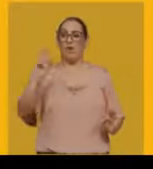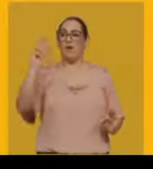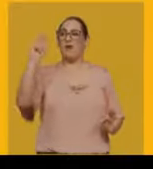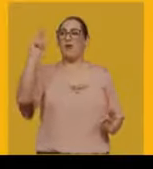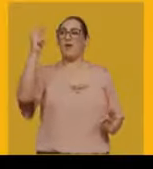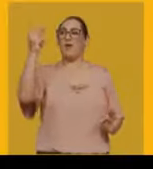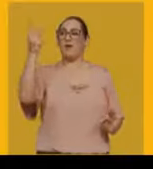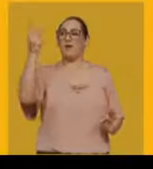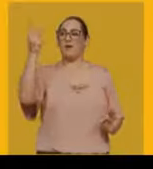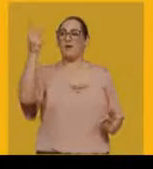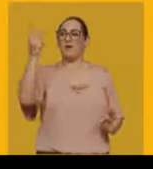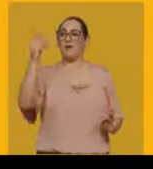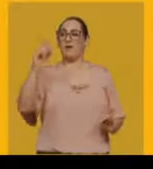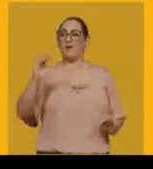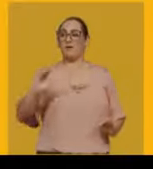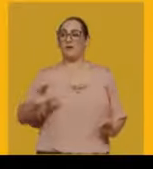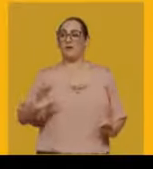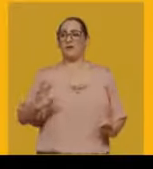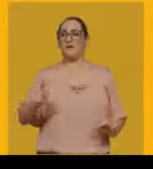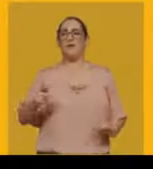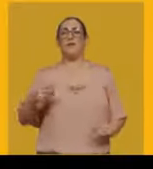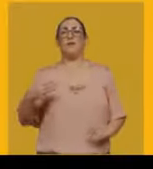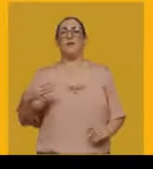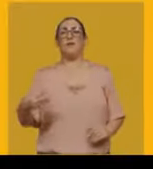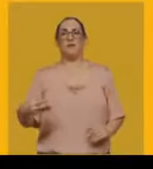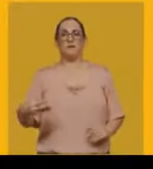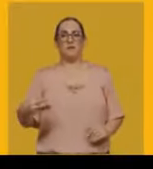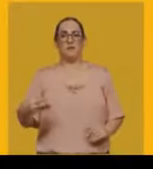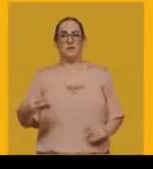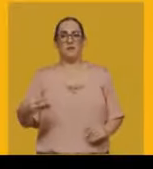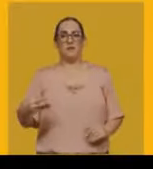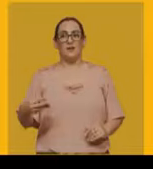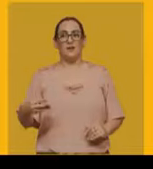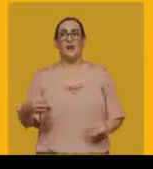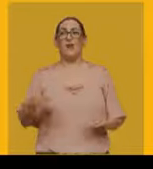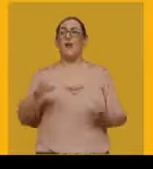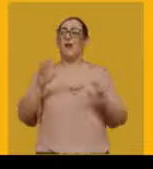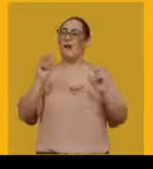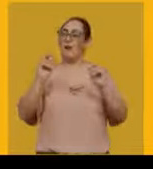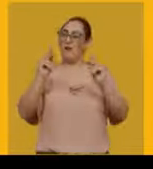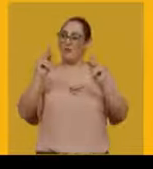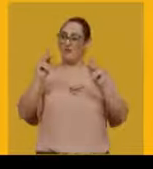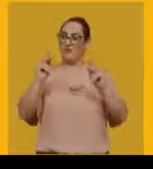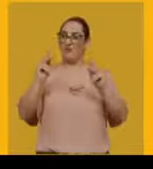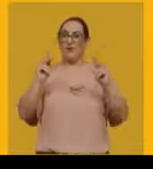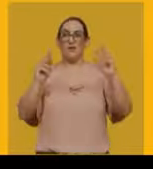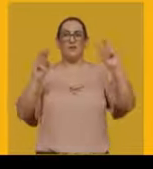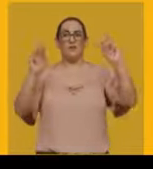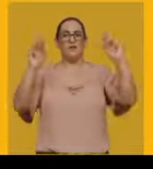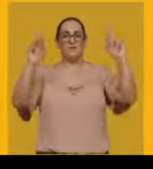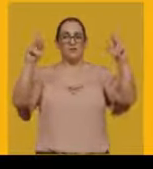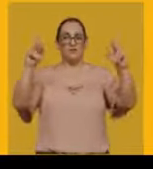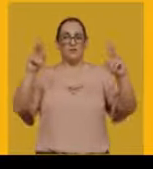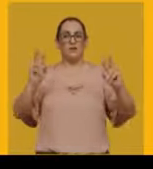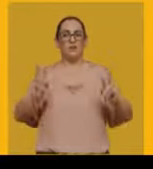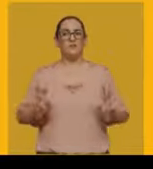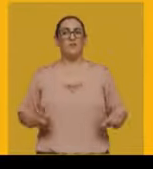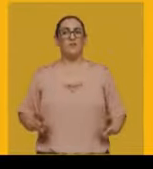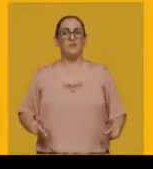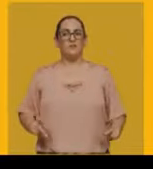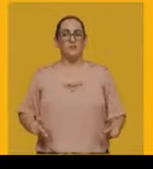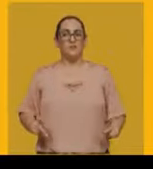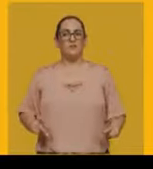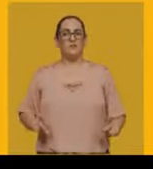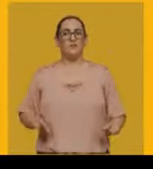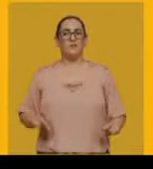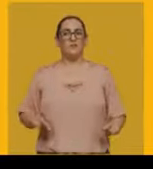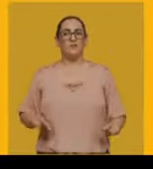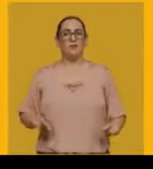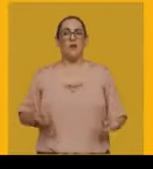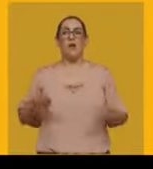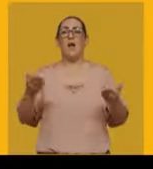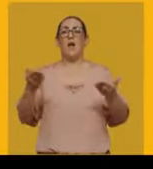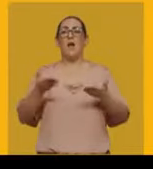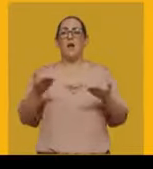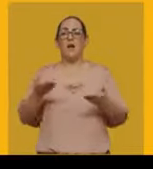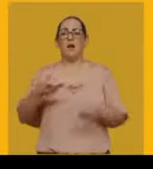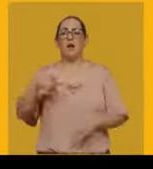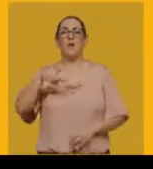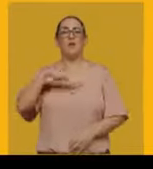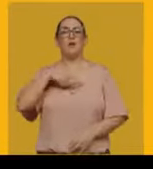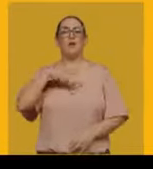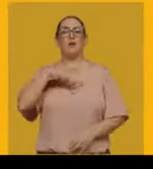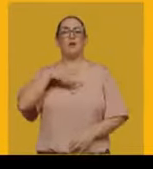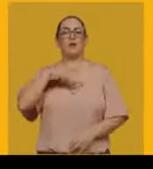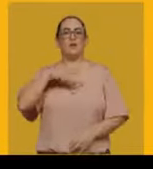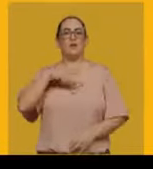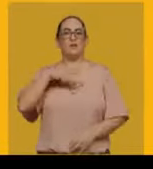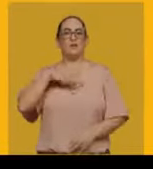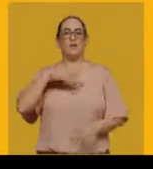Eu tenho um hidrogênio do outro lado e tenho um CH3, ok? Então, eu tenho agora